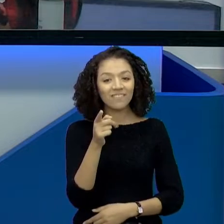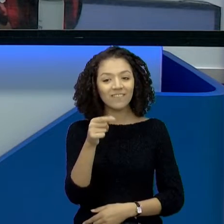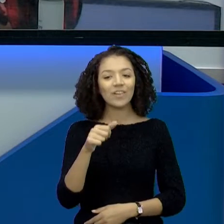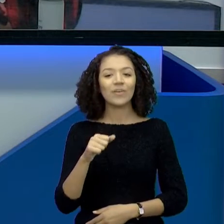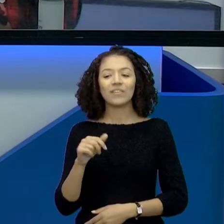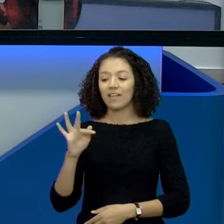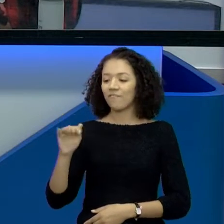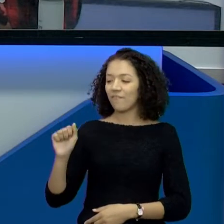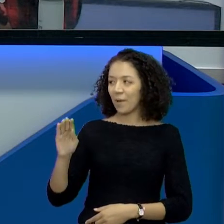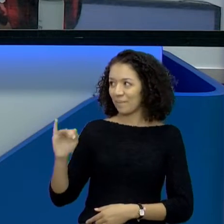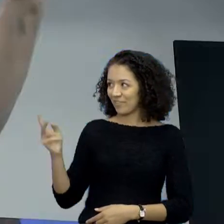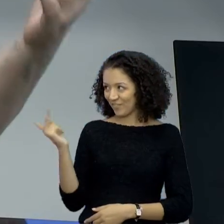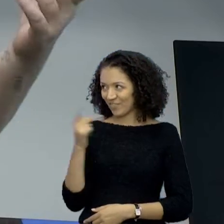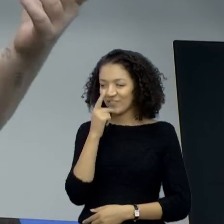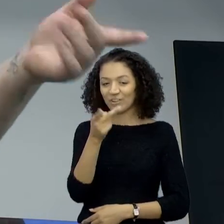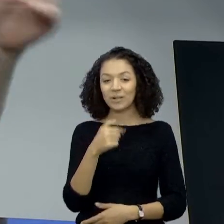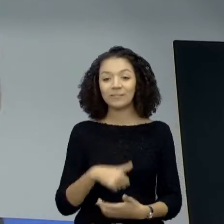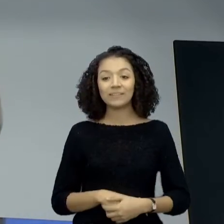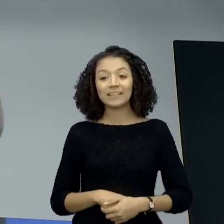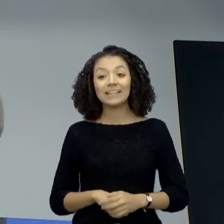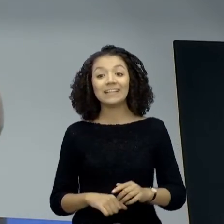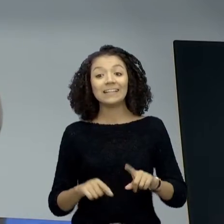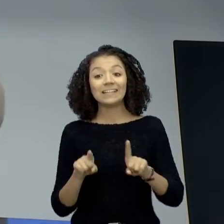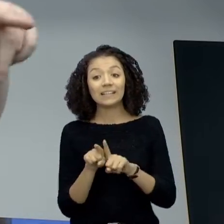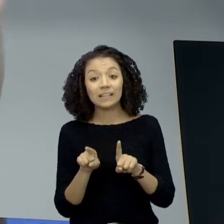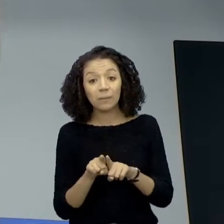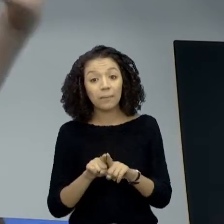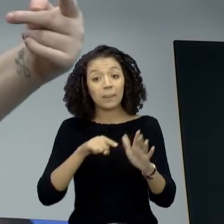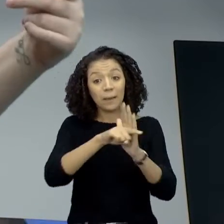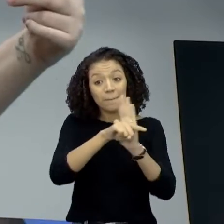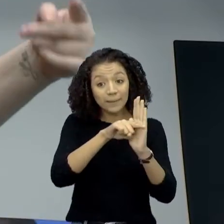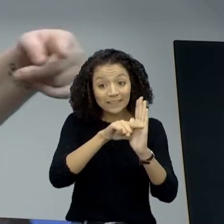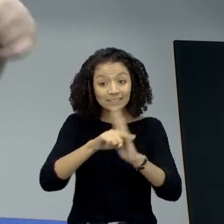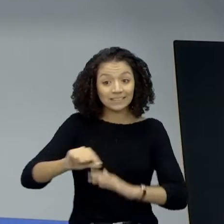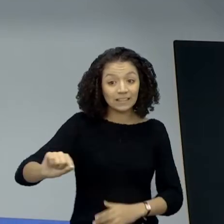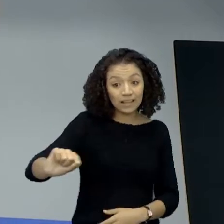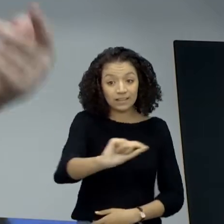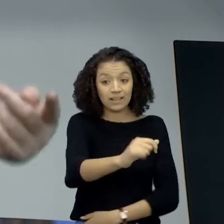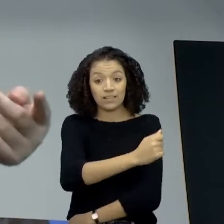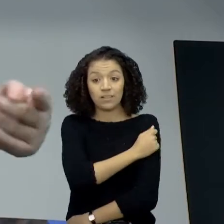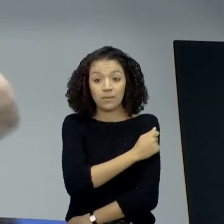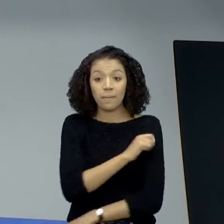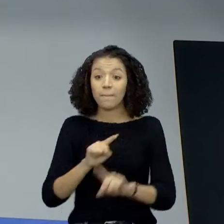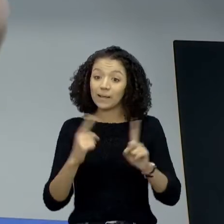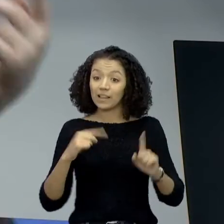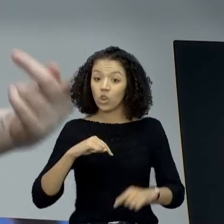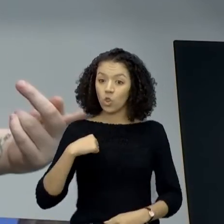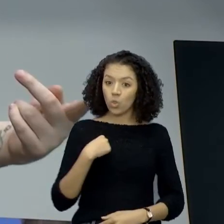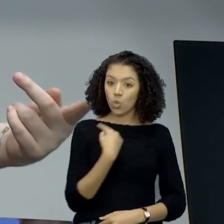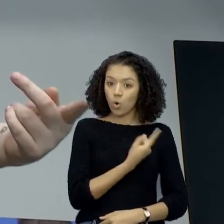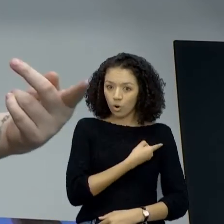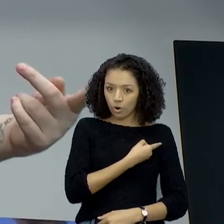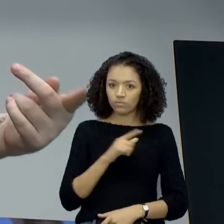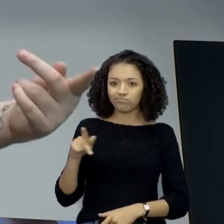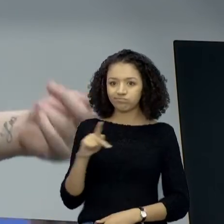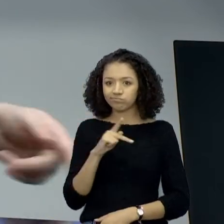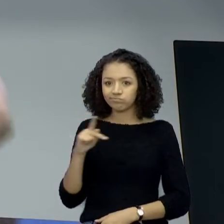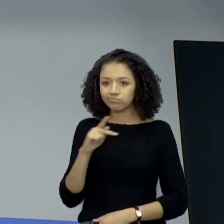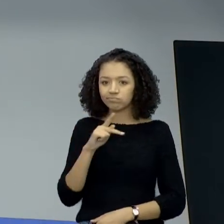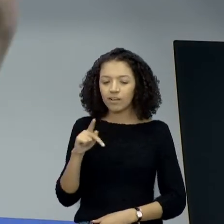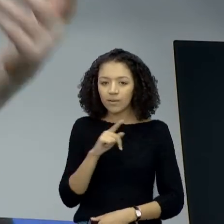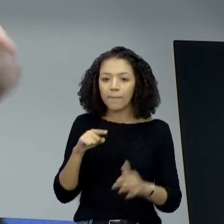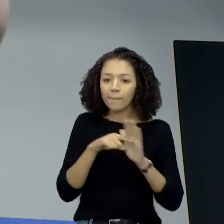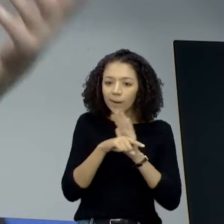também, acho que para além da pesquisa para os estudantes, para nós professores, foi um contínuo trabalho de pesquisa e investigação